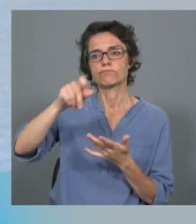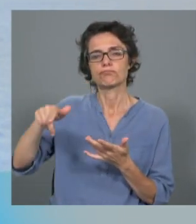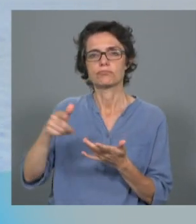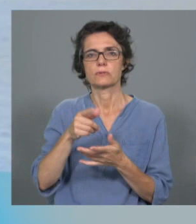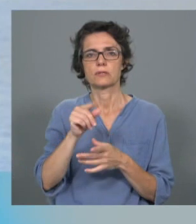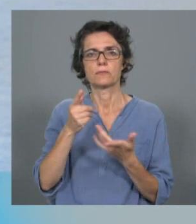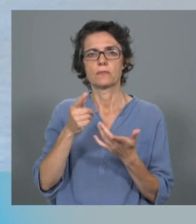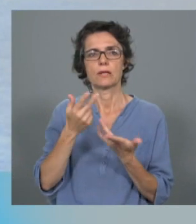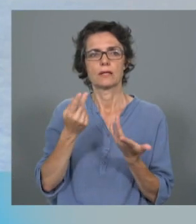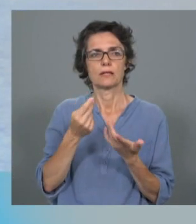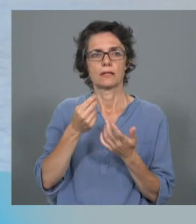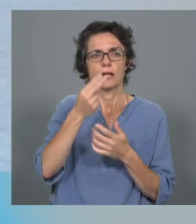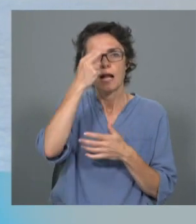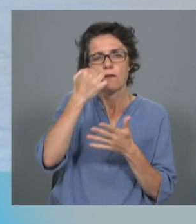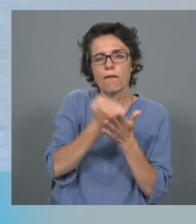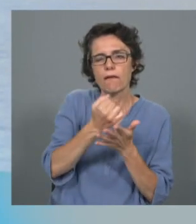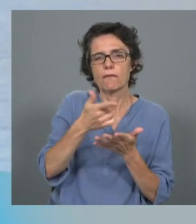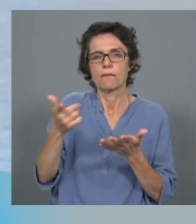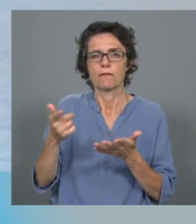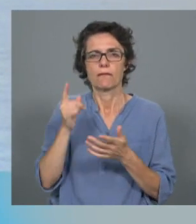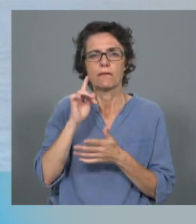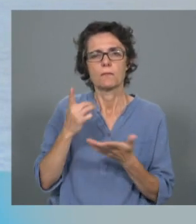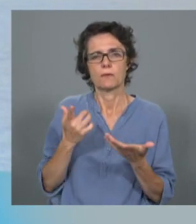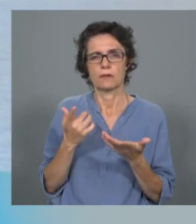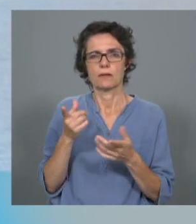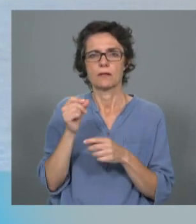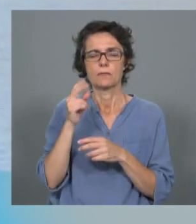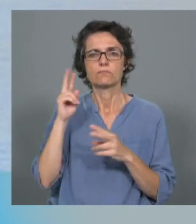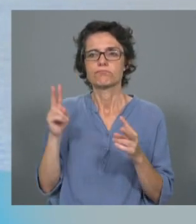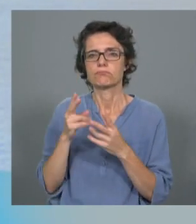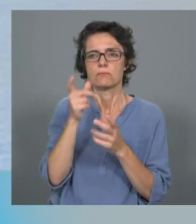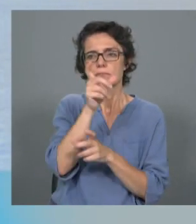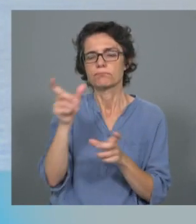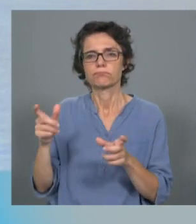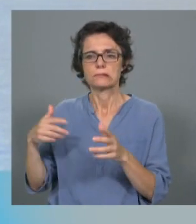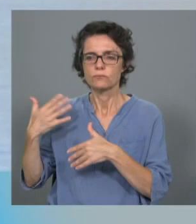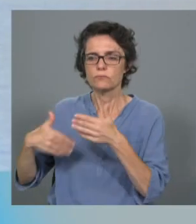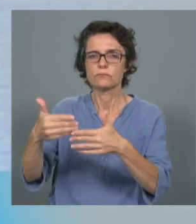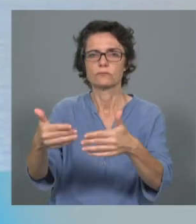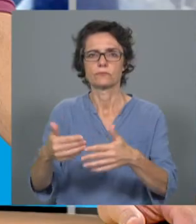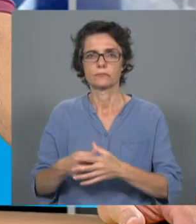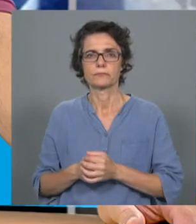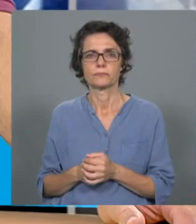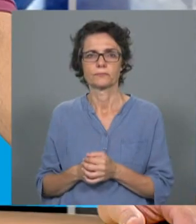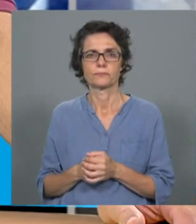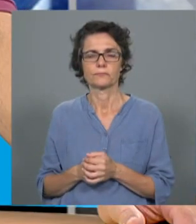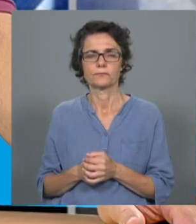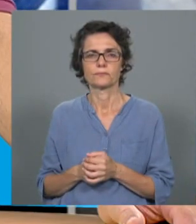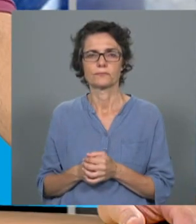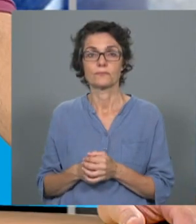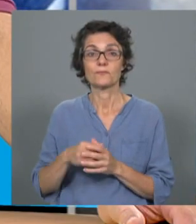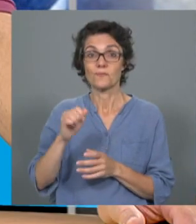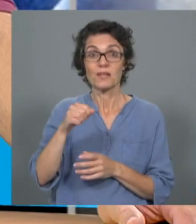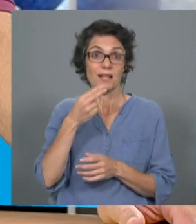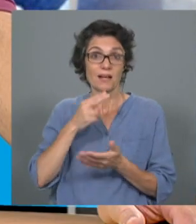história, visitar pessoas que fazem parte do seu percurso, não é? Isso, exatamente. Olha, ainda agora, por